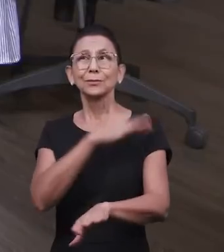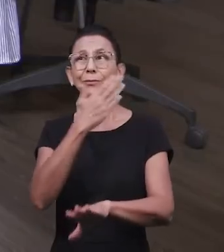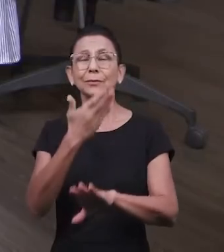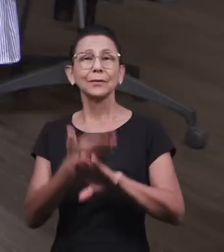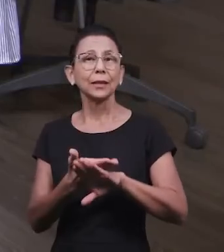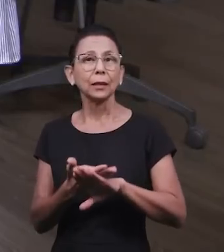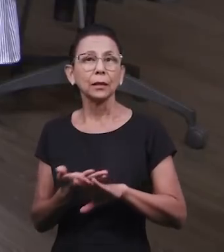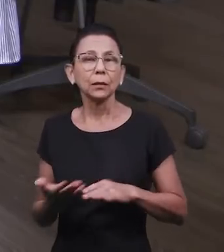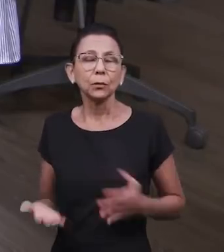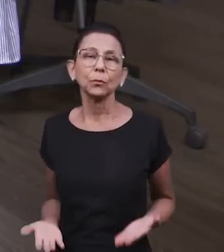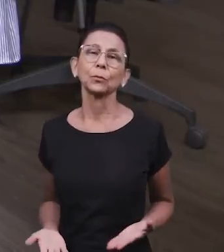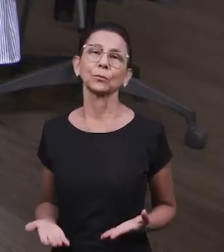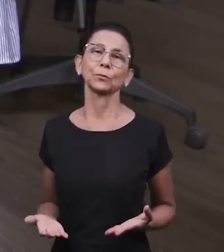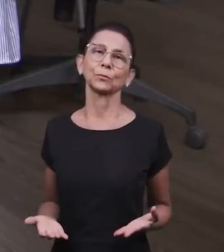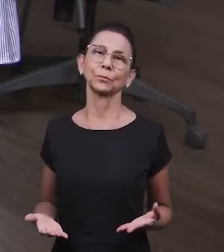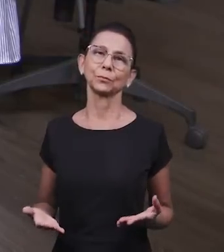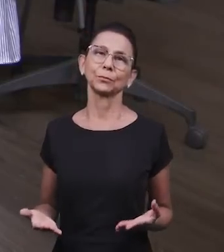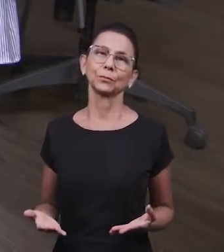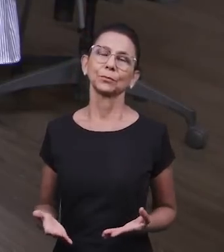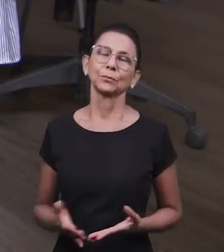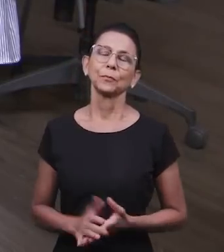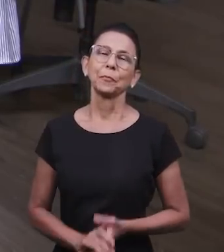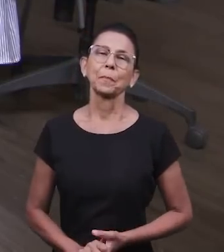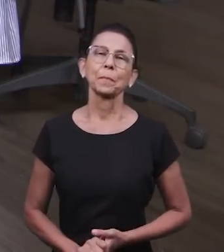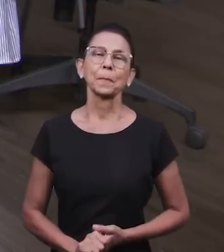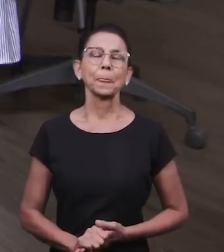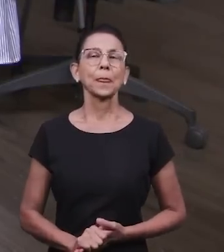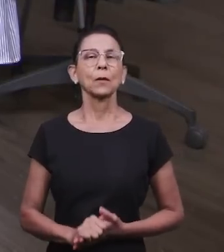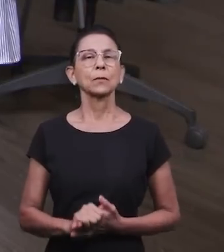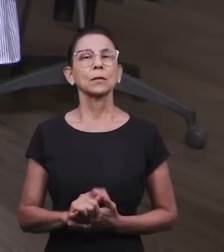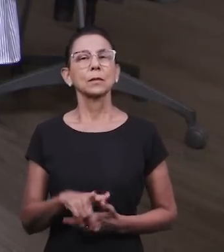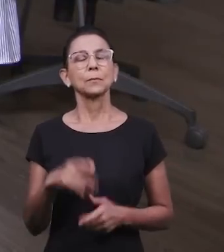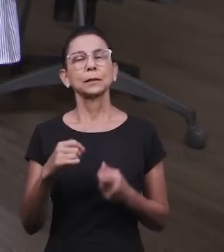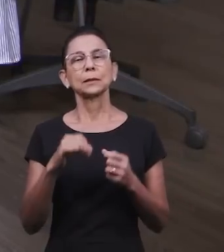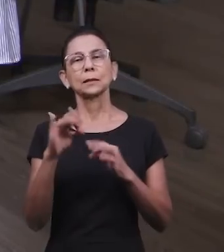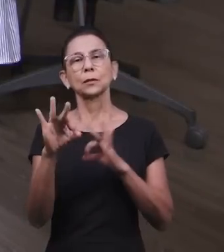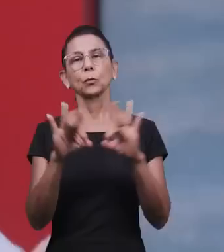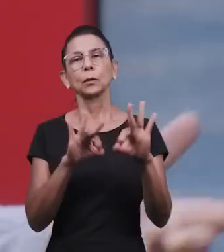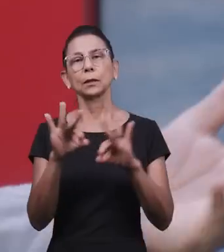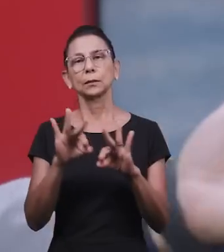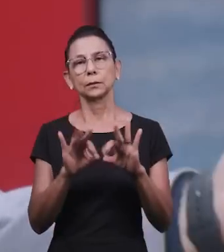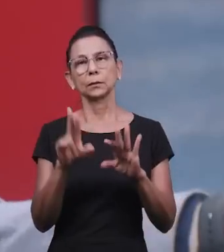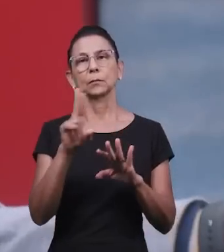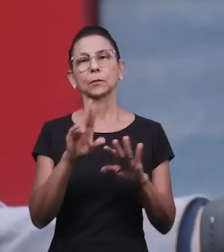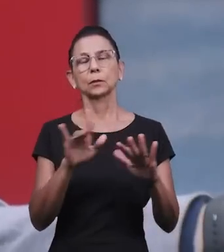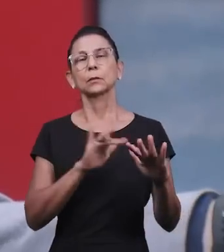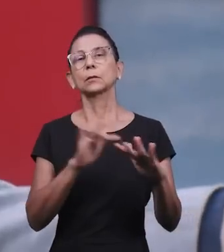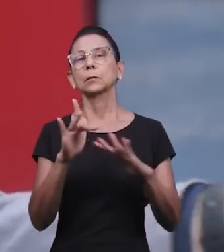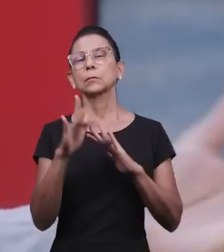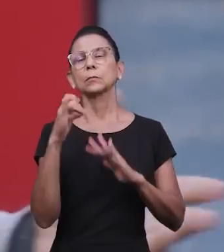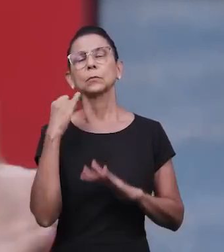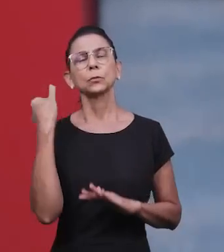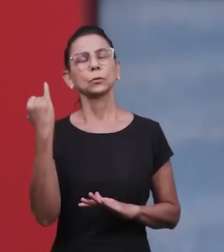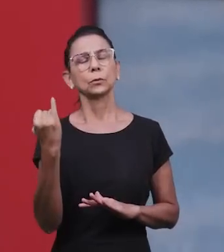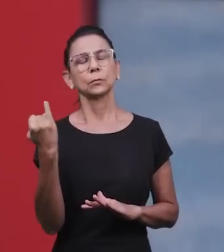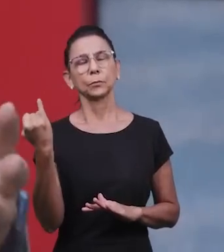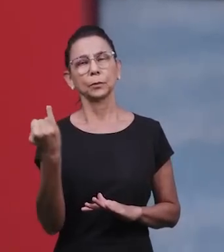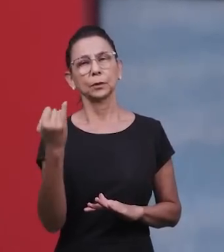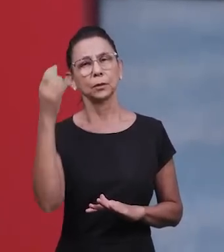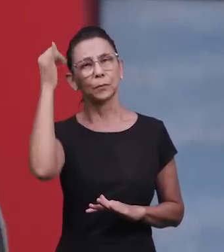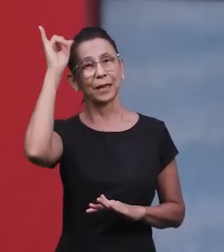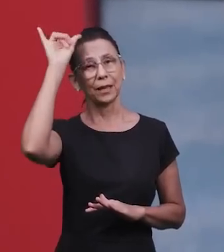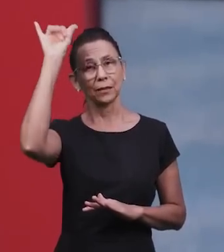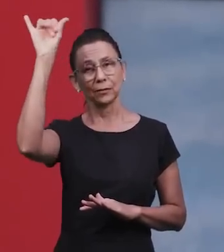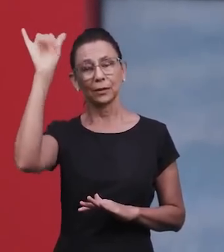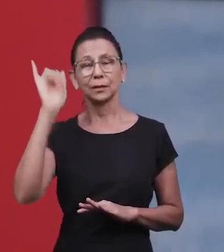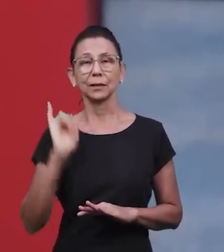essa organização do seu uso das redes sociais é muito importante para que não aconteça isso, para que você não misture